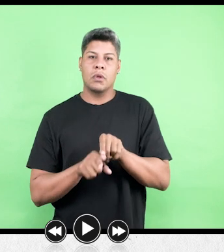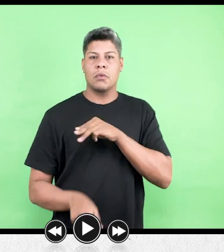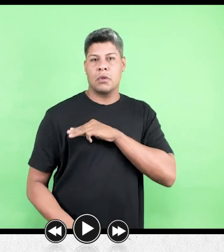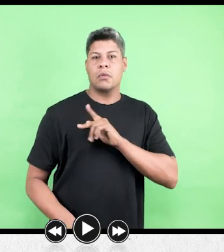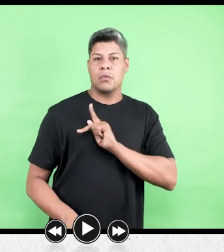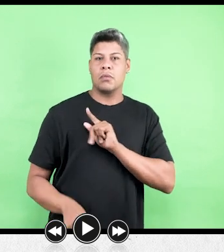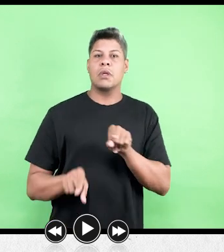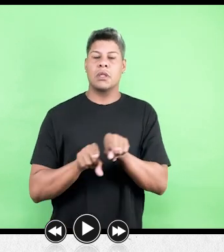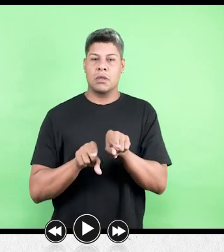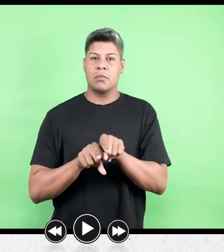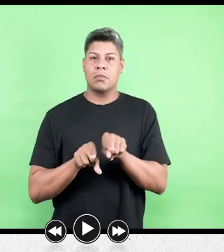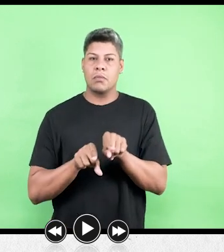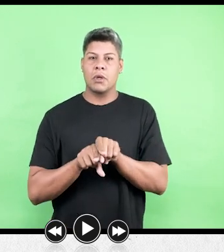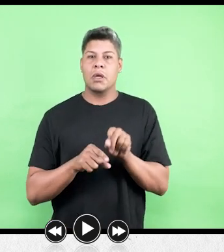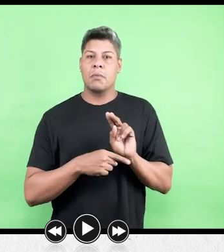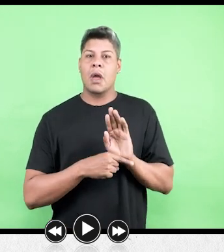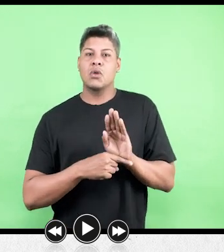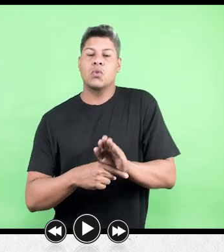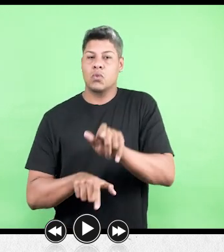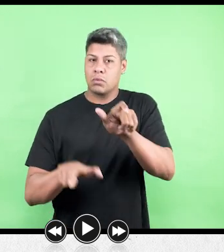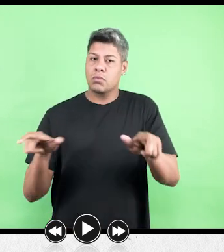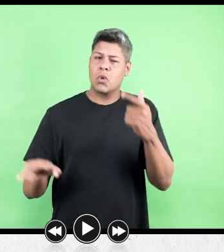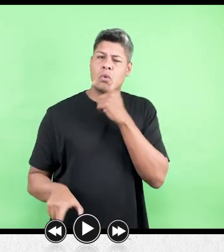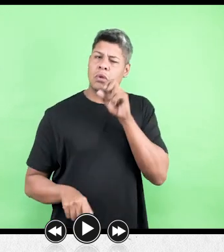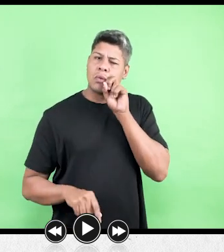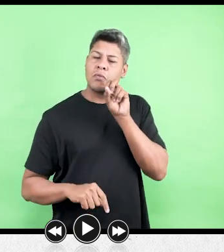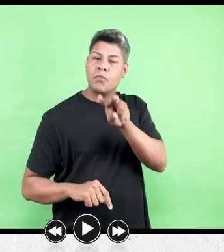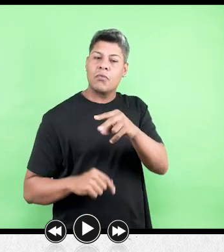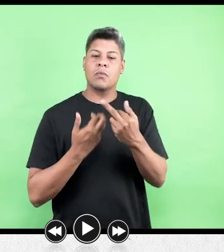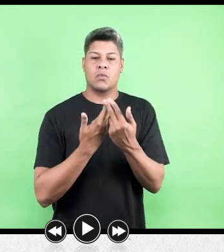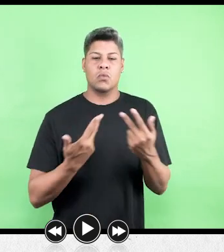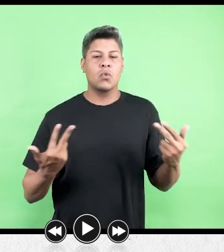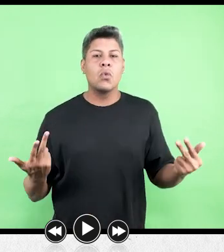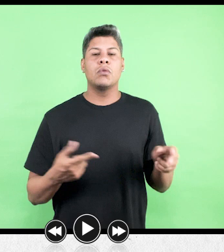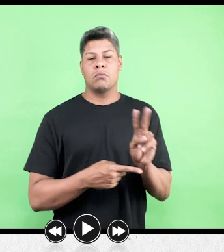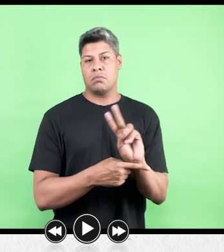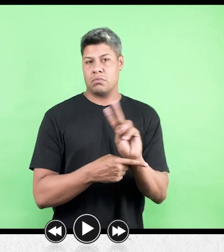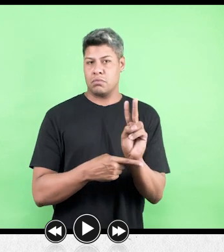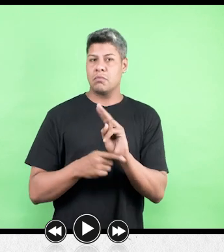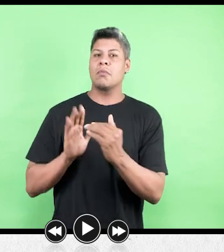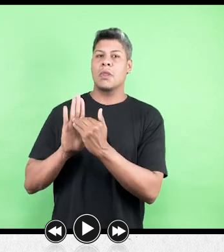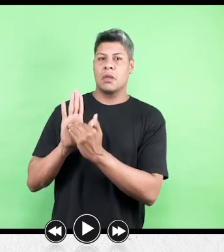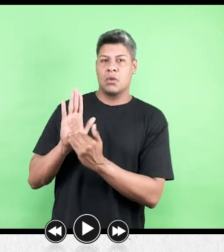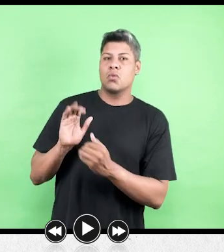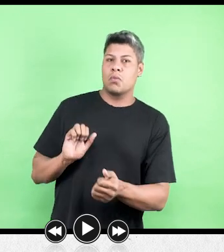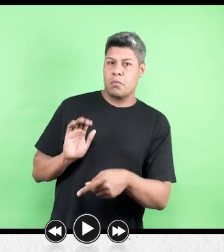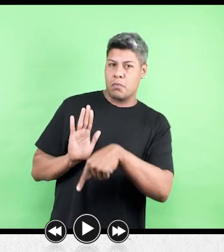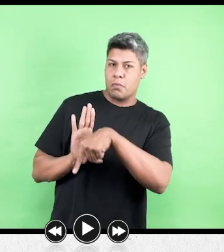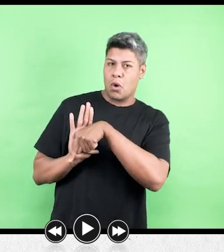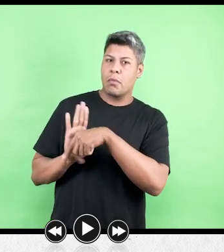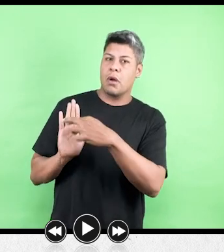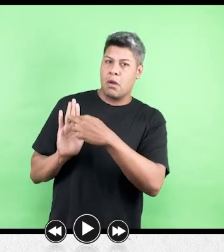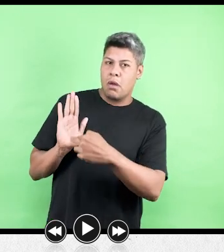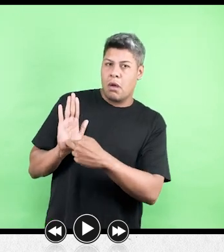de consumidor. E a gente consegue, né, visualizar essas interfaces da fiscalização com os demais órgãos no próprio marco legal